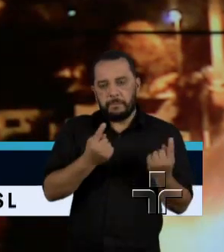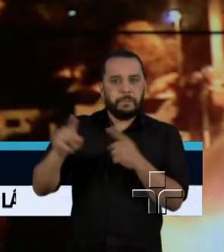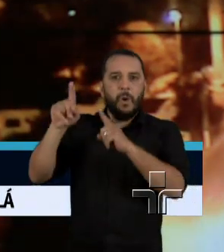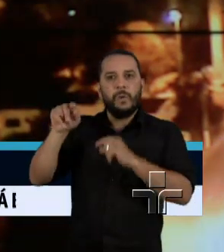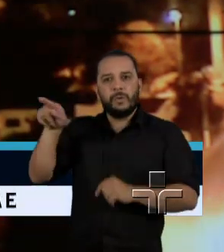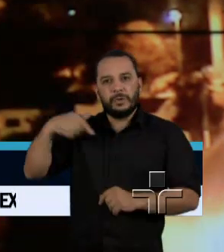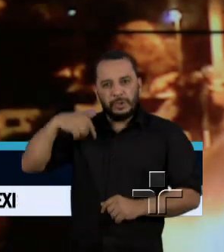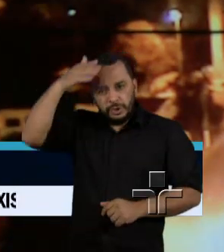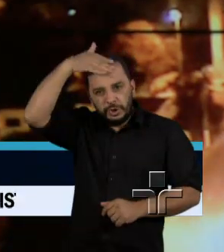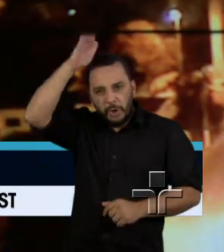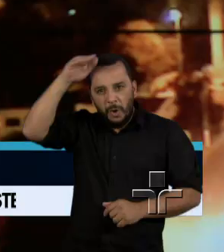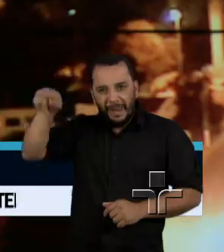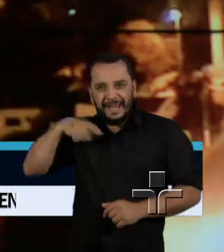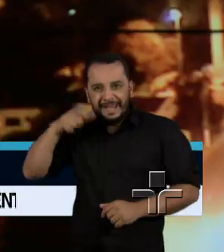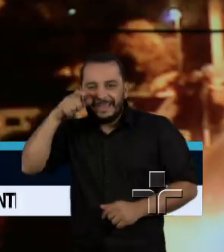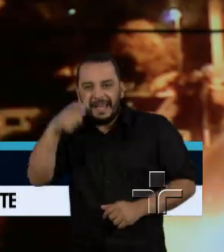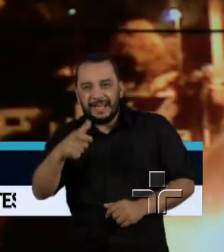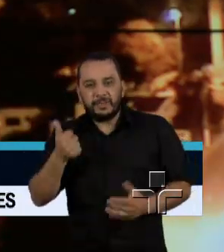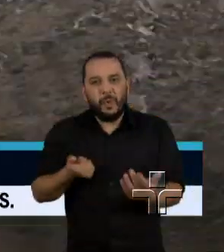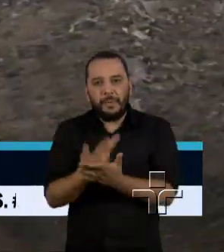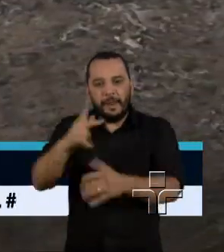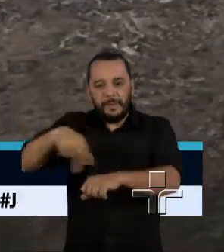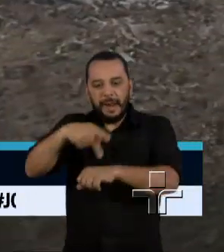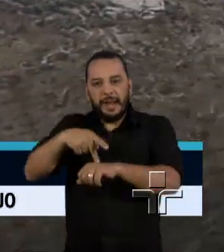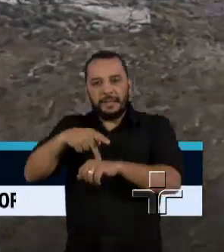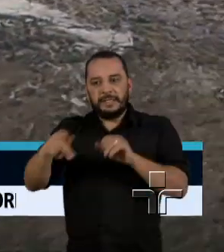americano, Donald Trump, de comprar a Groenlândia.